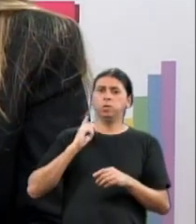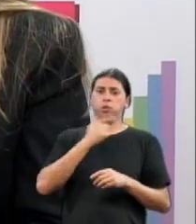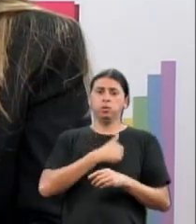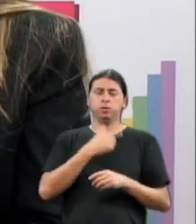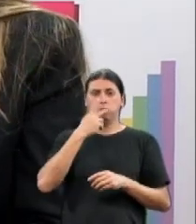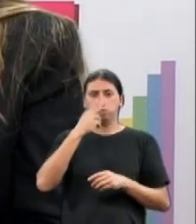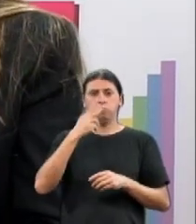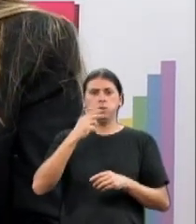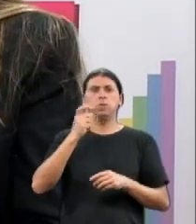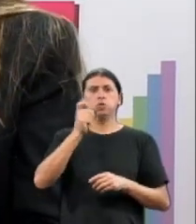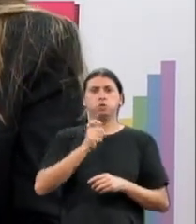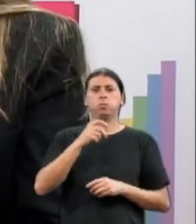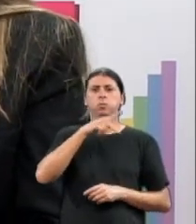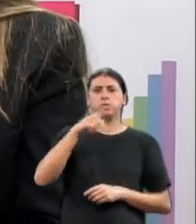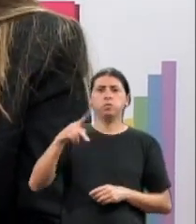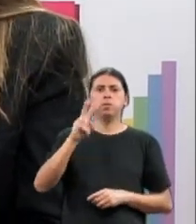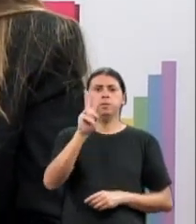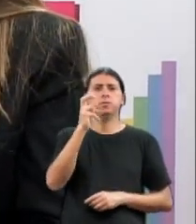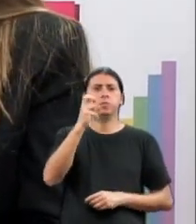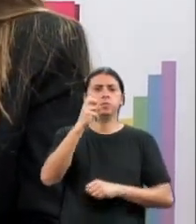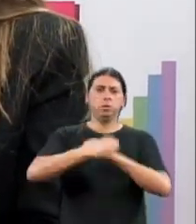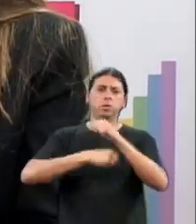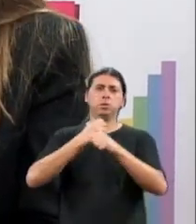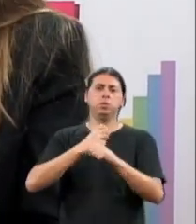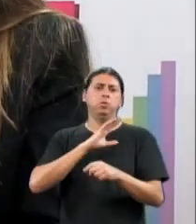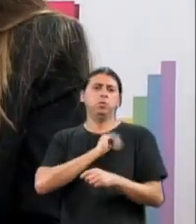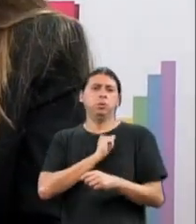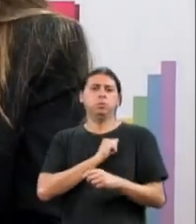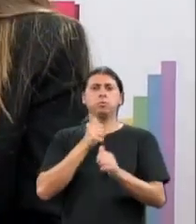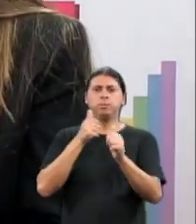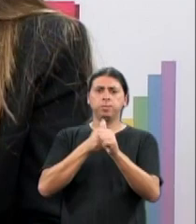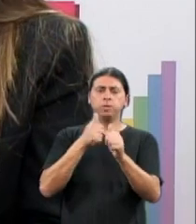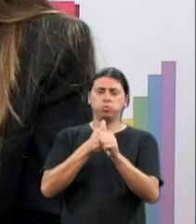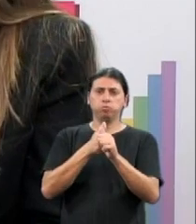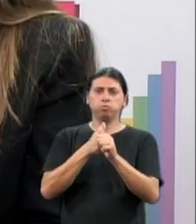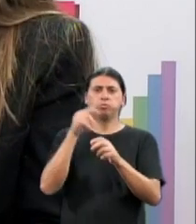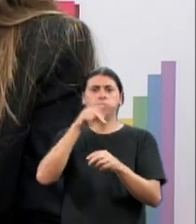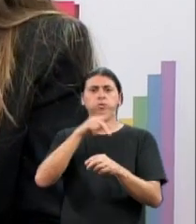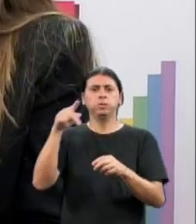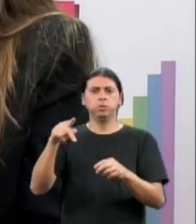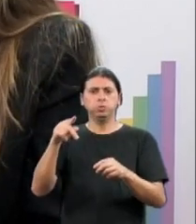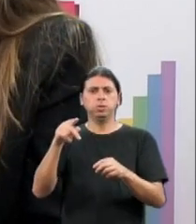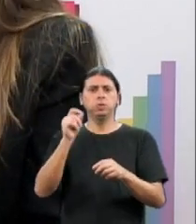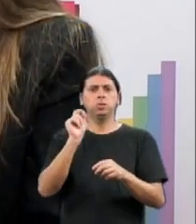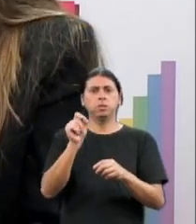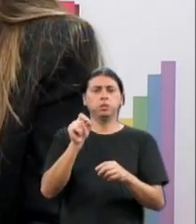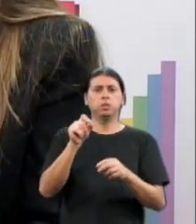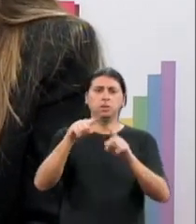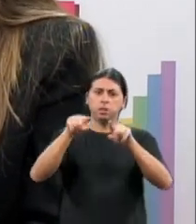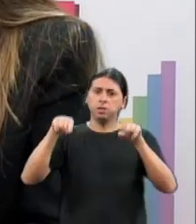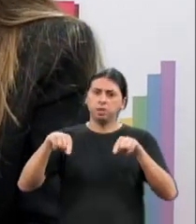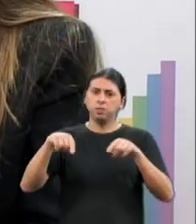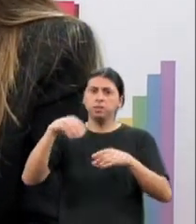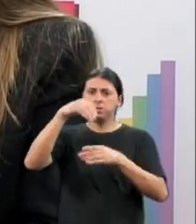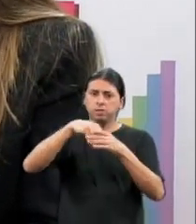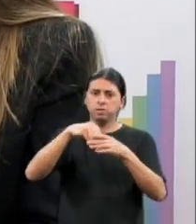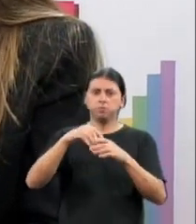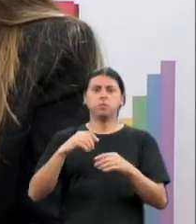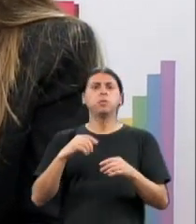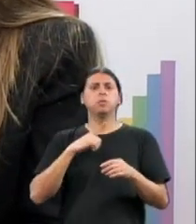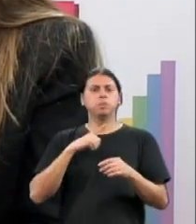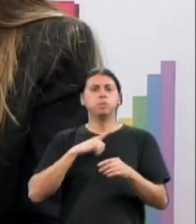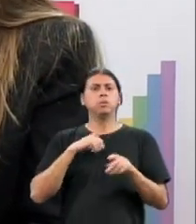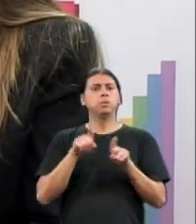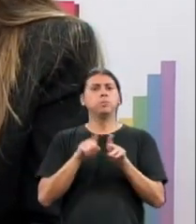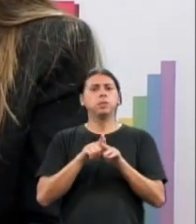sou professora há 25 anos e adoro ficar próximo a esses professores que estão em sala de aula. Agora a gente está na Pedagogia à Distância